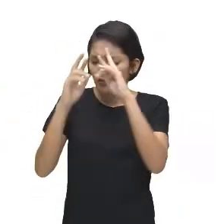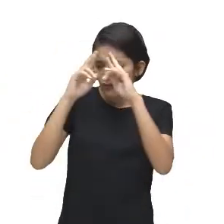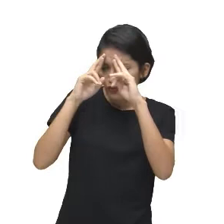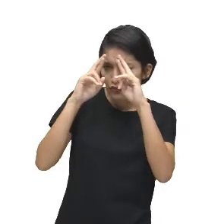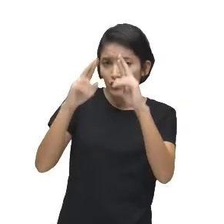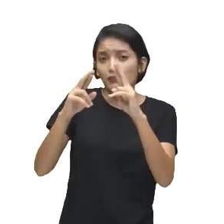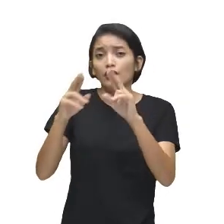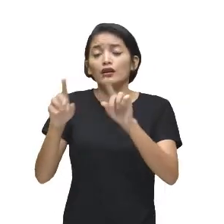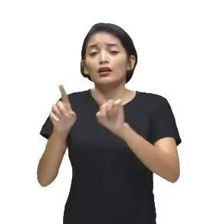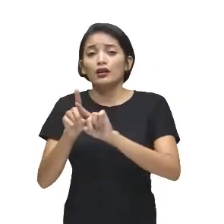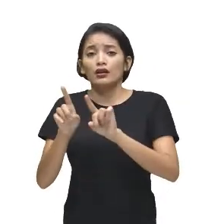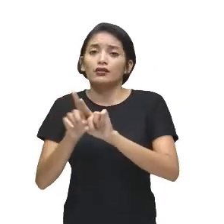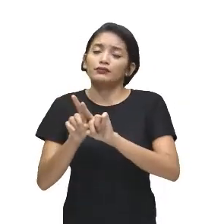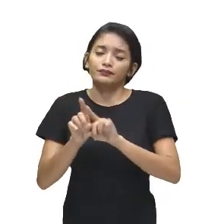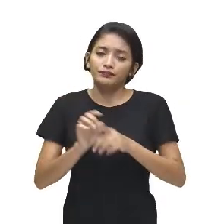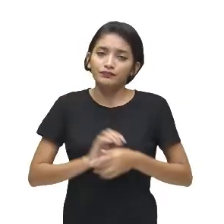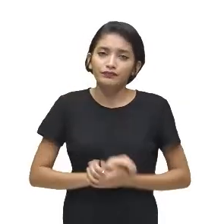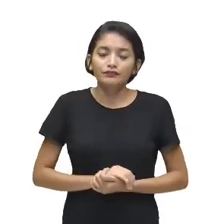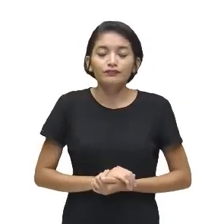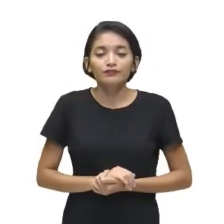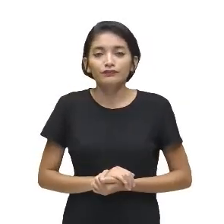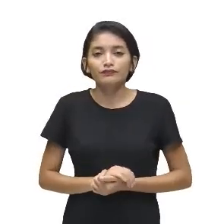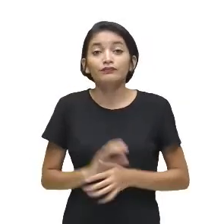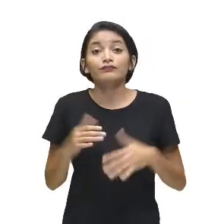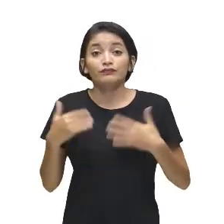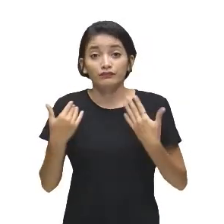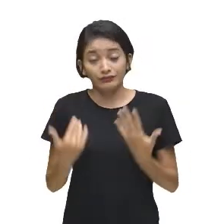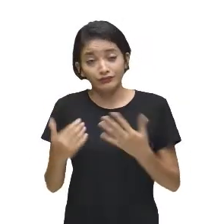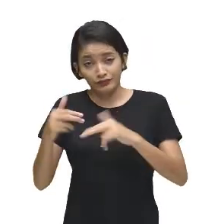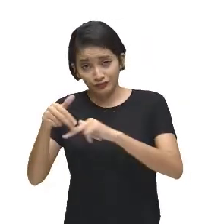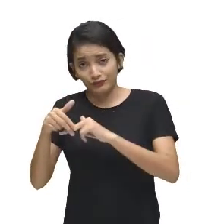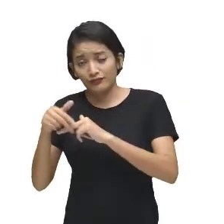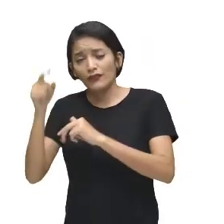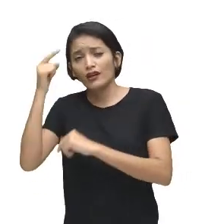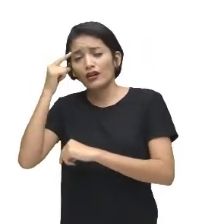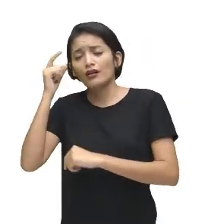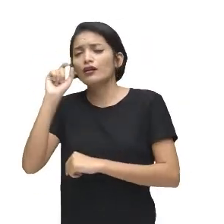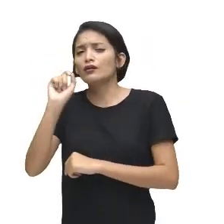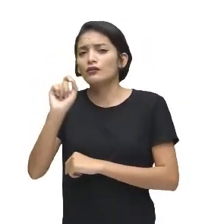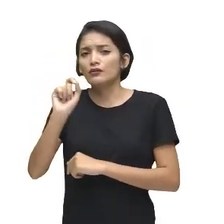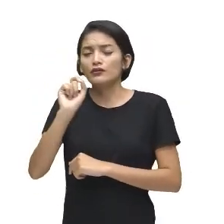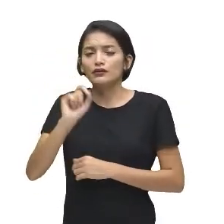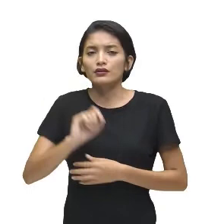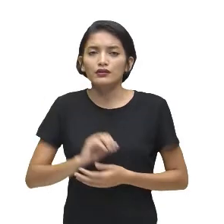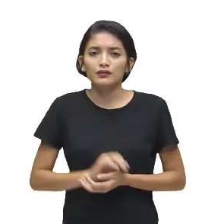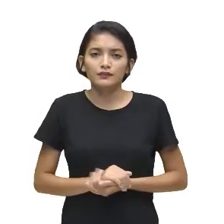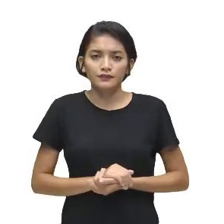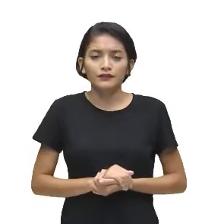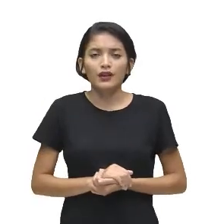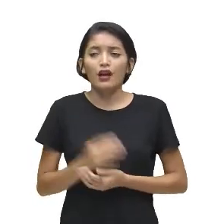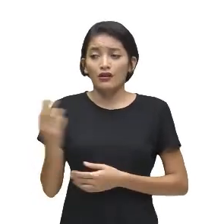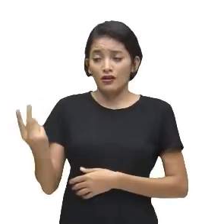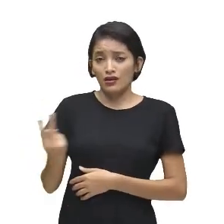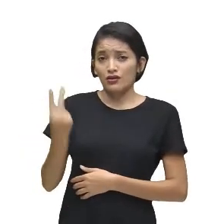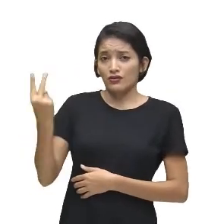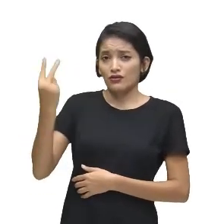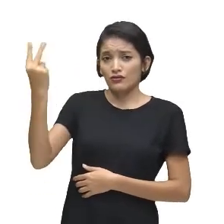à grande mãe terra. Por isso, vamos pensar e irmos